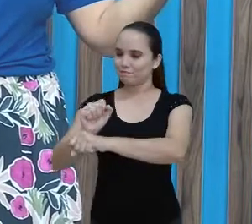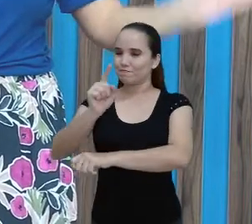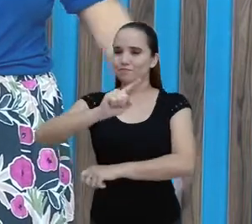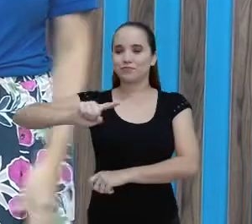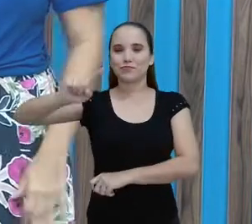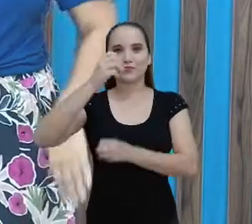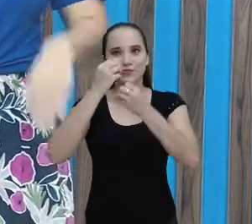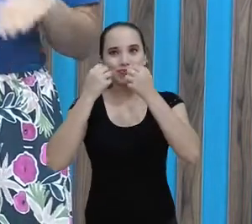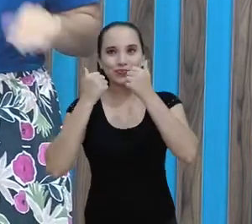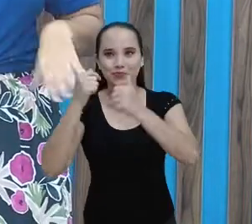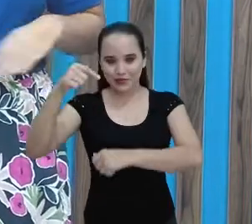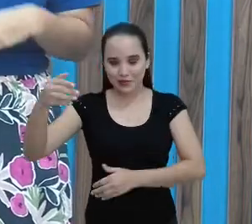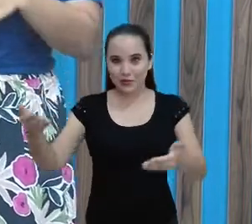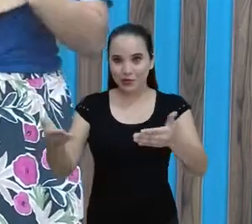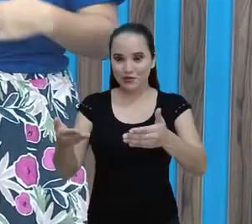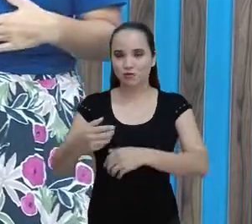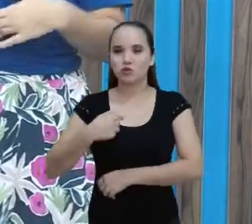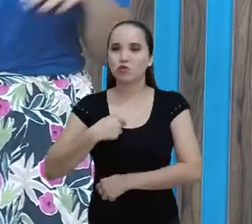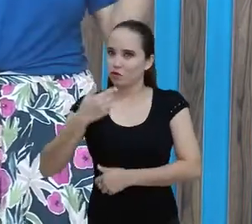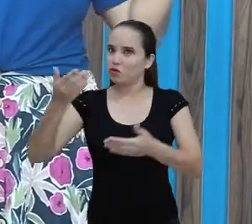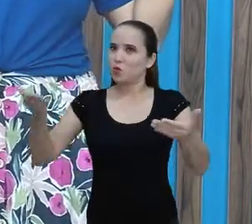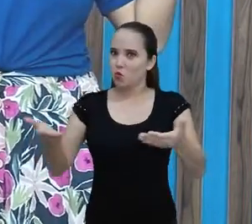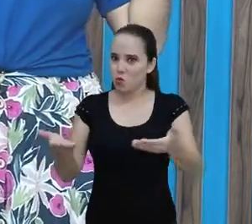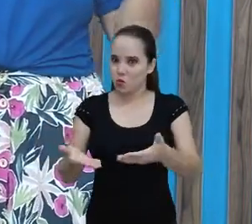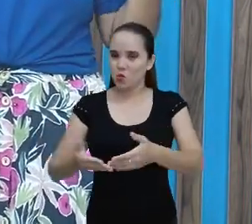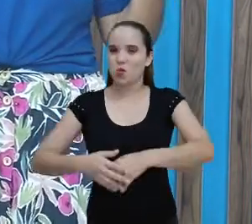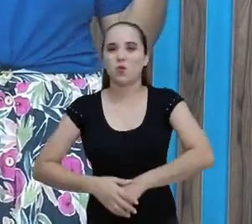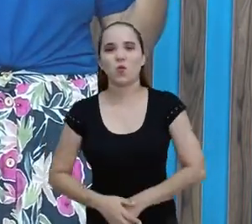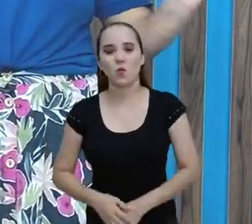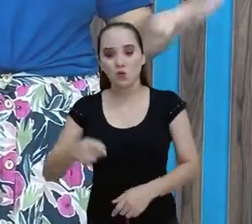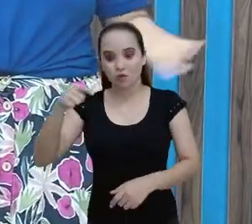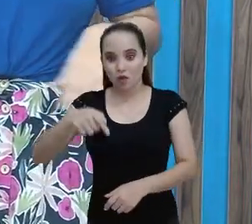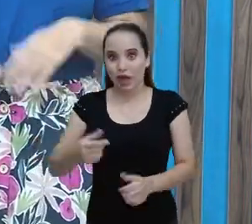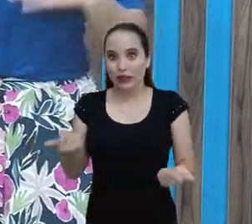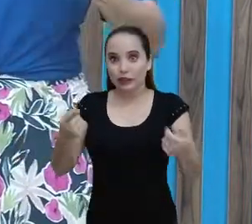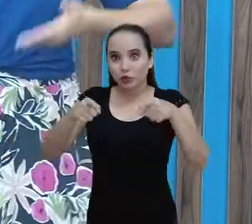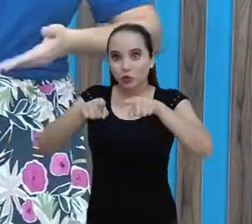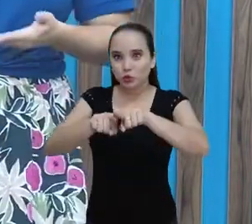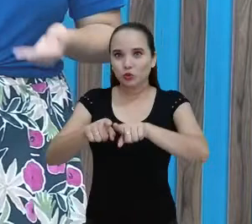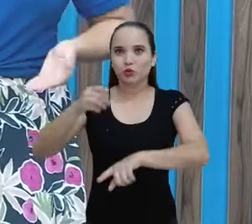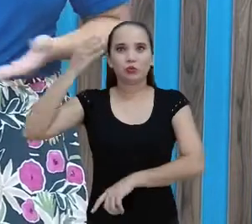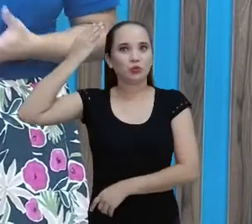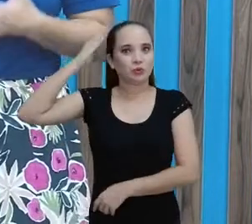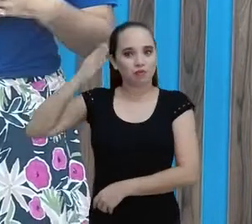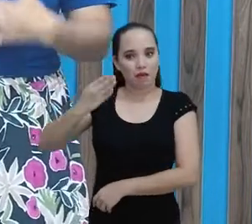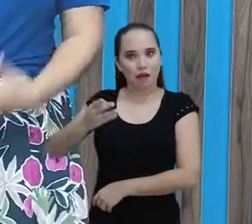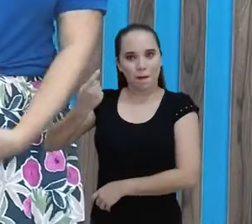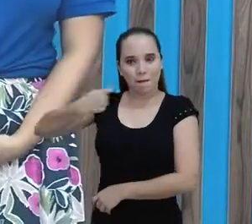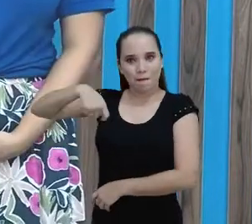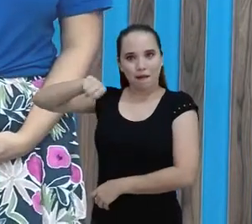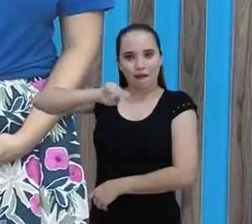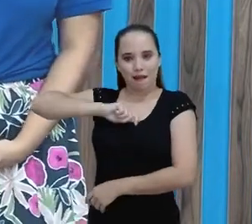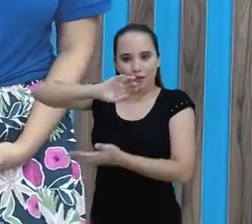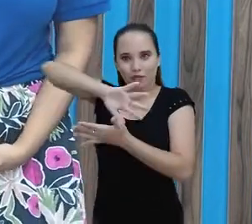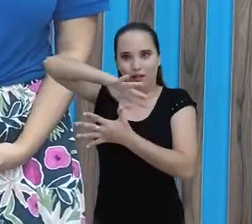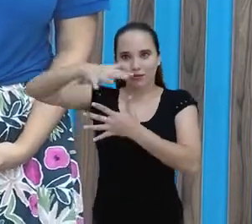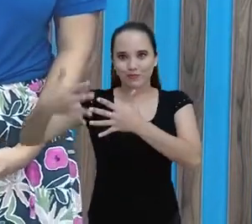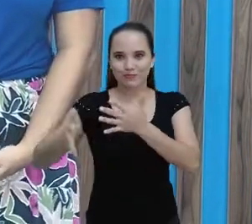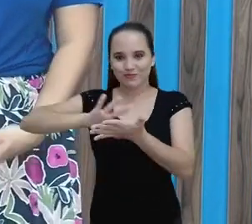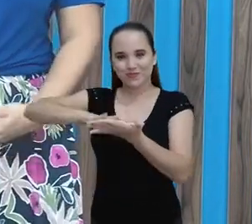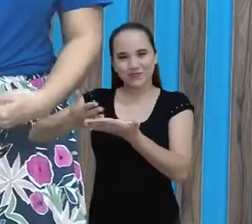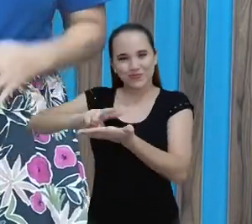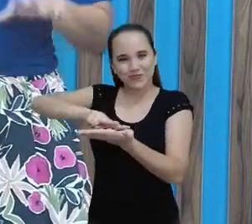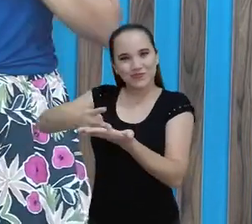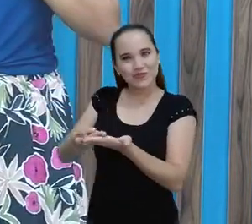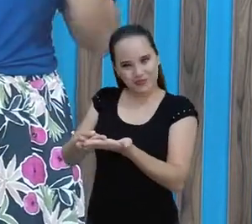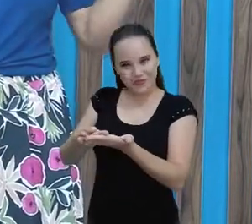hoje. Hoje eu estou acompanhada dessas mulheres maravilhosas. Brielle, que fará a nossa tradução para Libras, o que